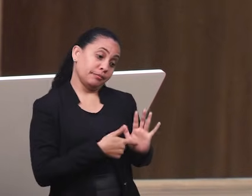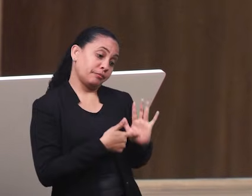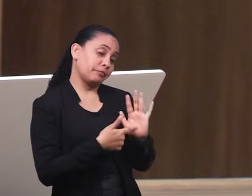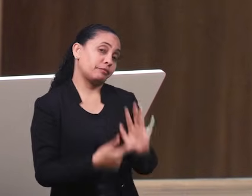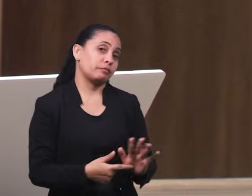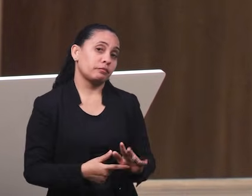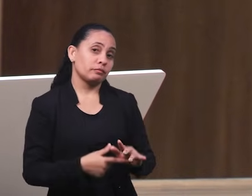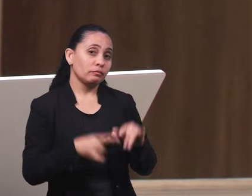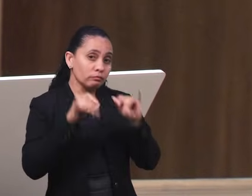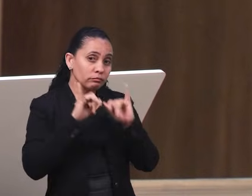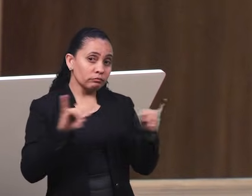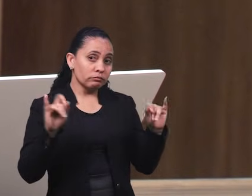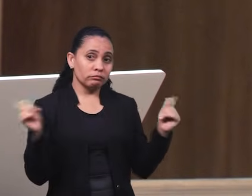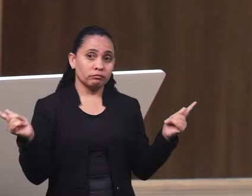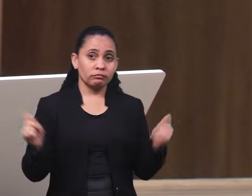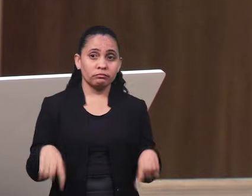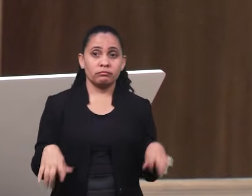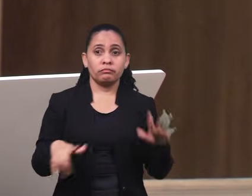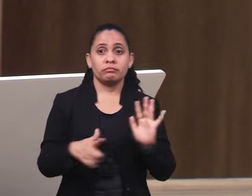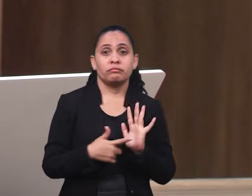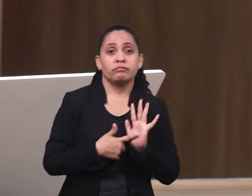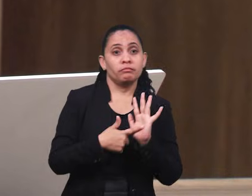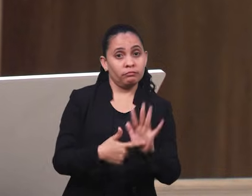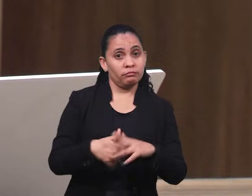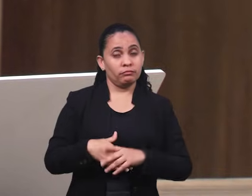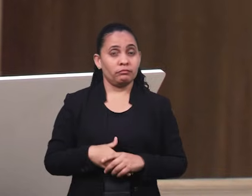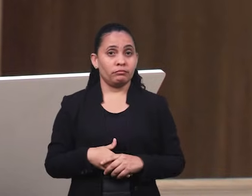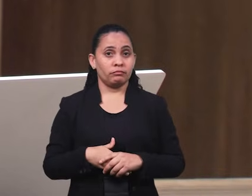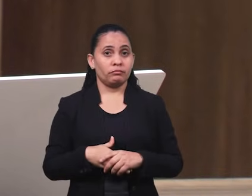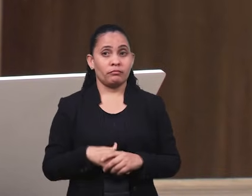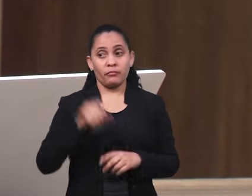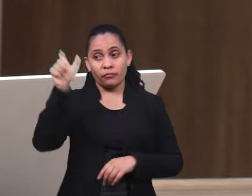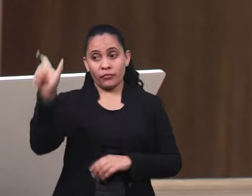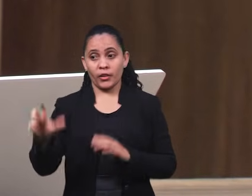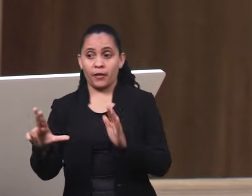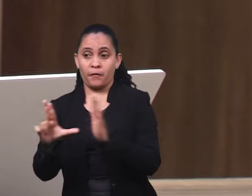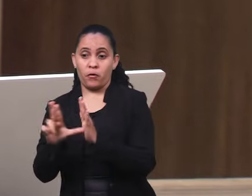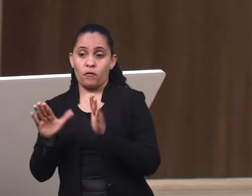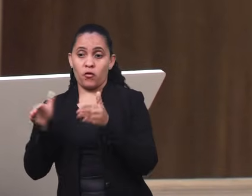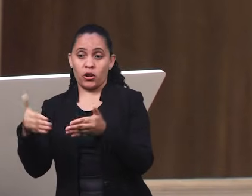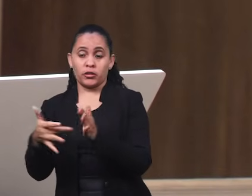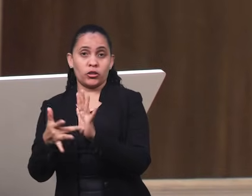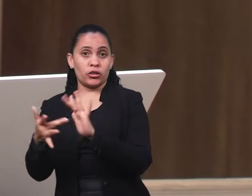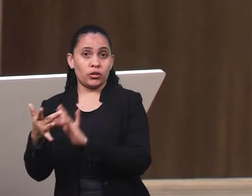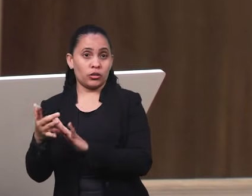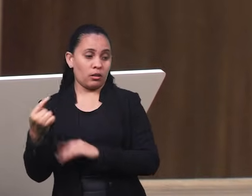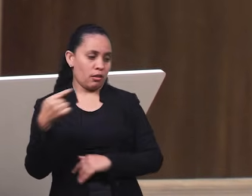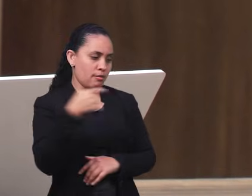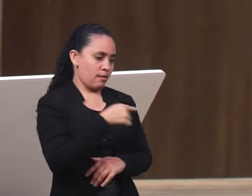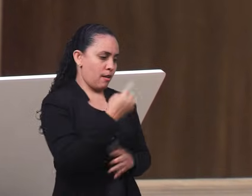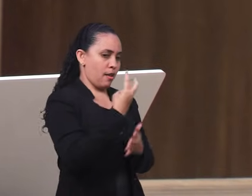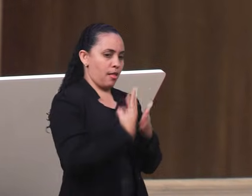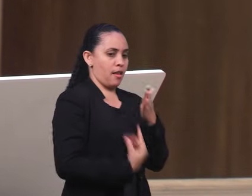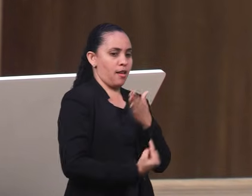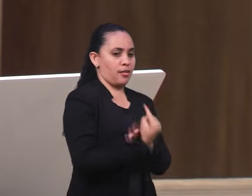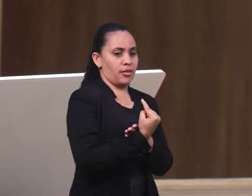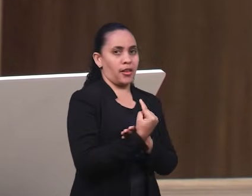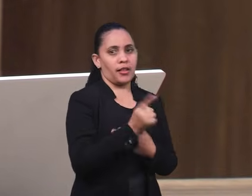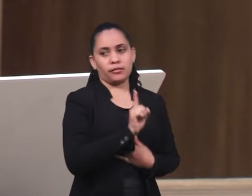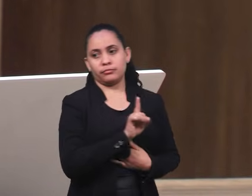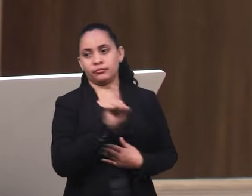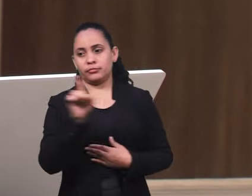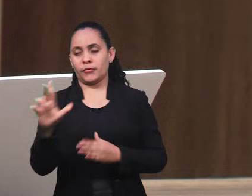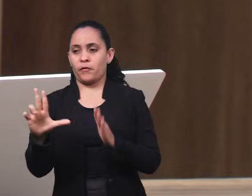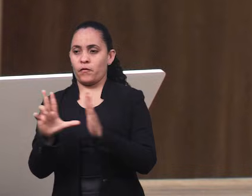trouxe também muita coisa que, podemos dizer assim, Lutero enfocava Jesus, Calvino enfocava a Trindade, né?